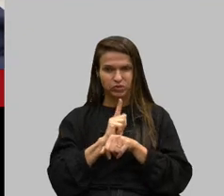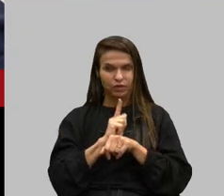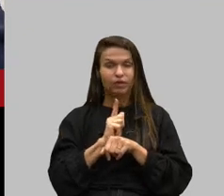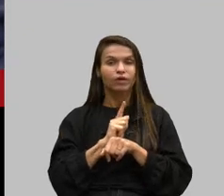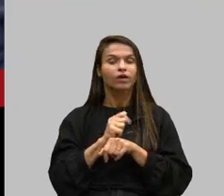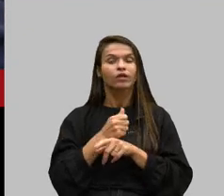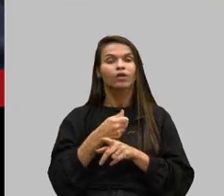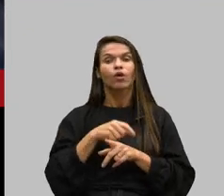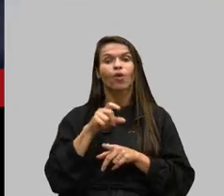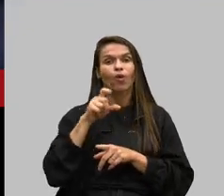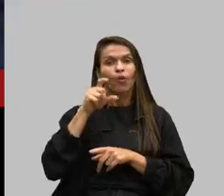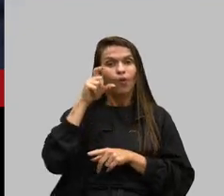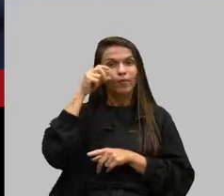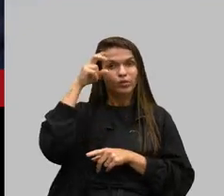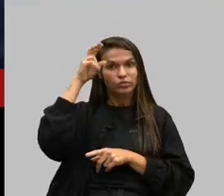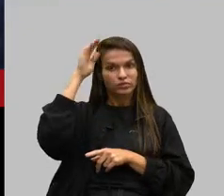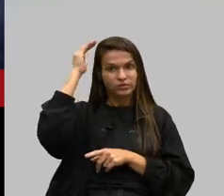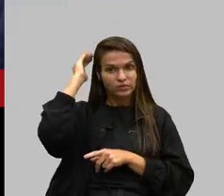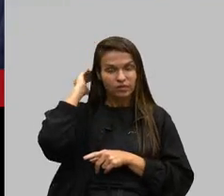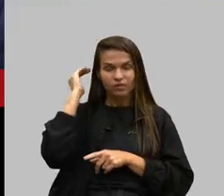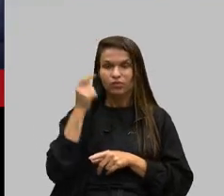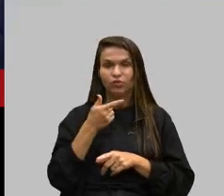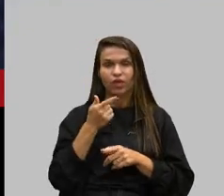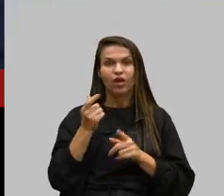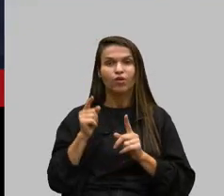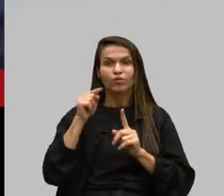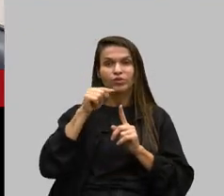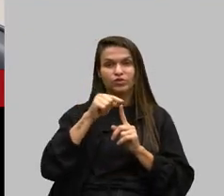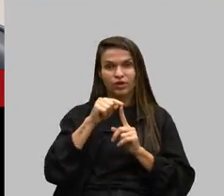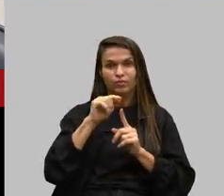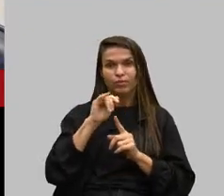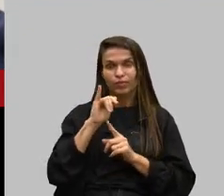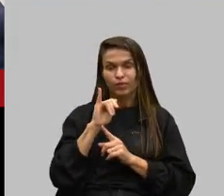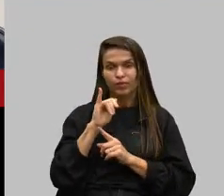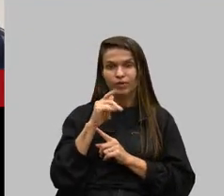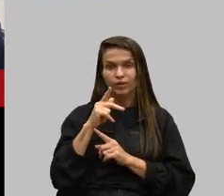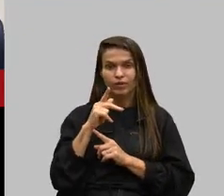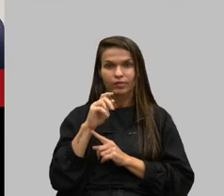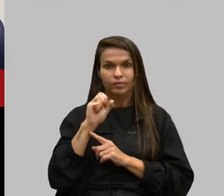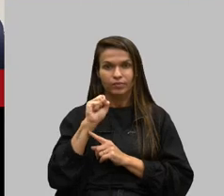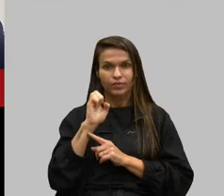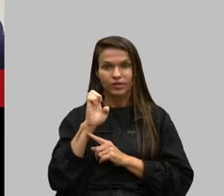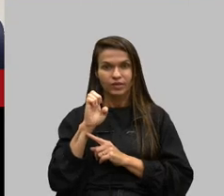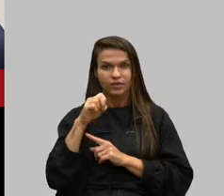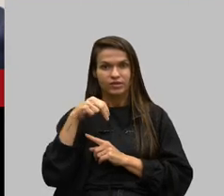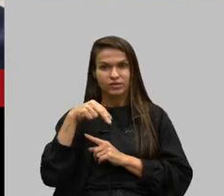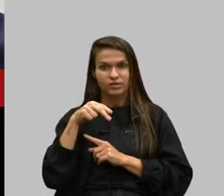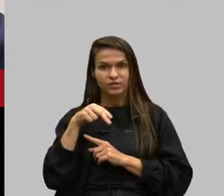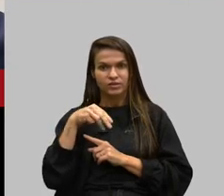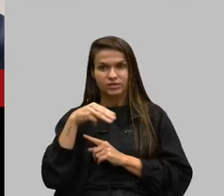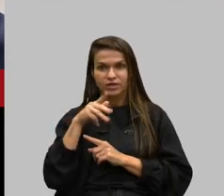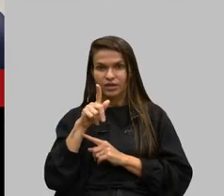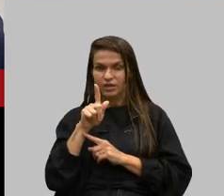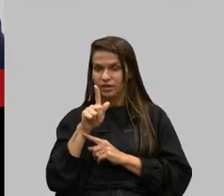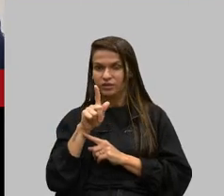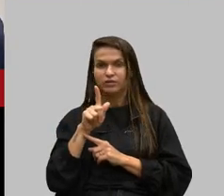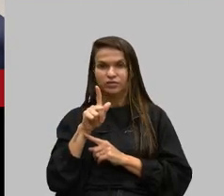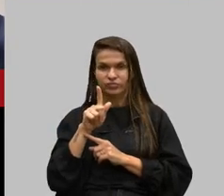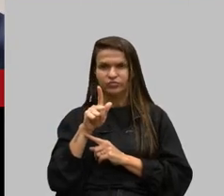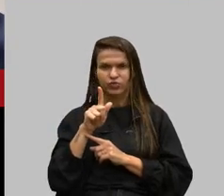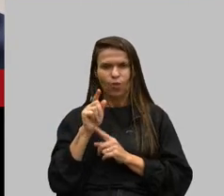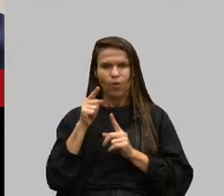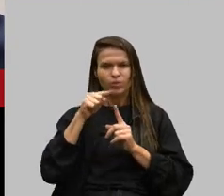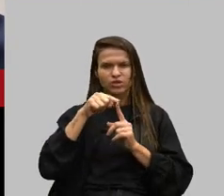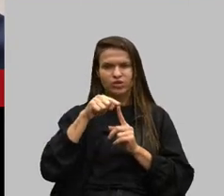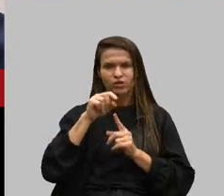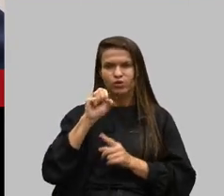ele nunca terá como objetivo para o ipseng superavit é esse não é o